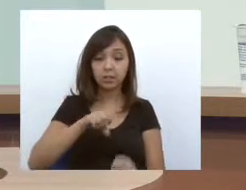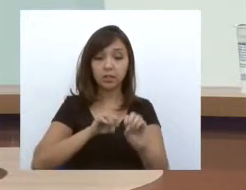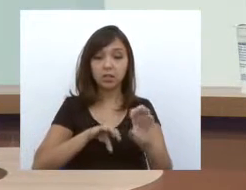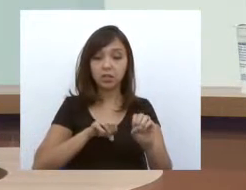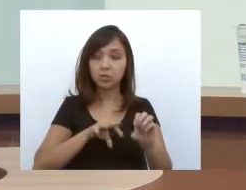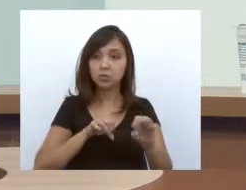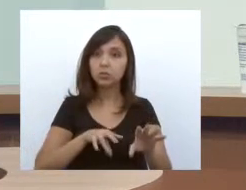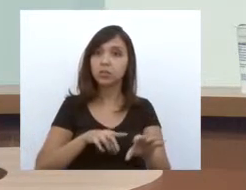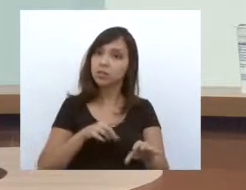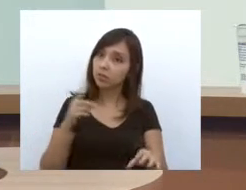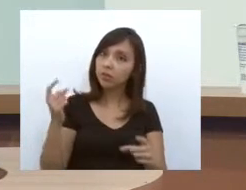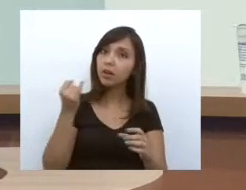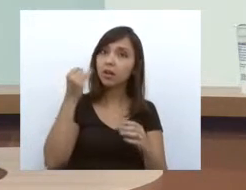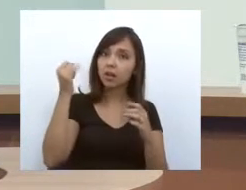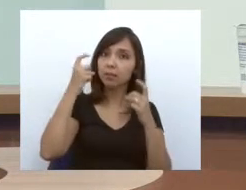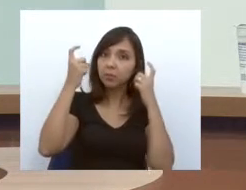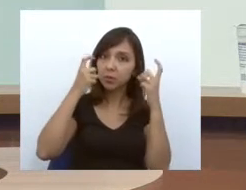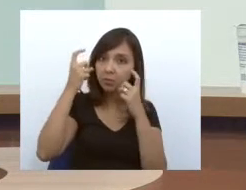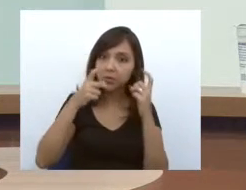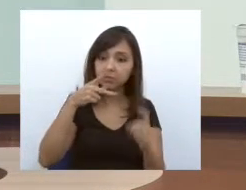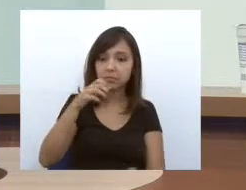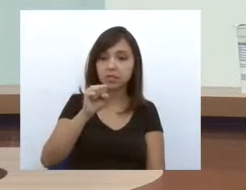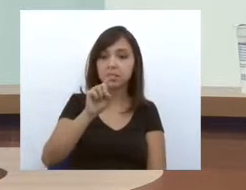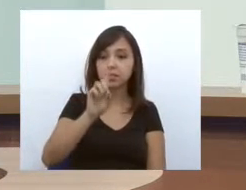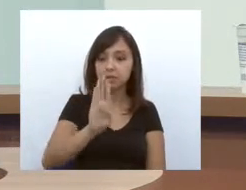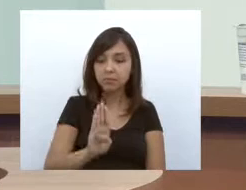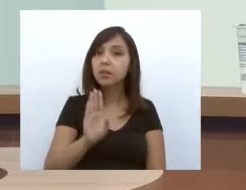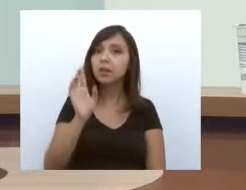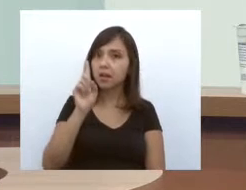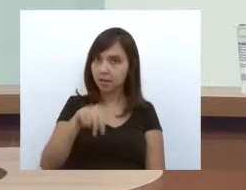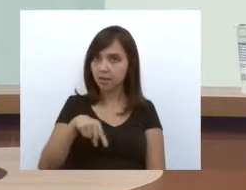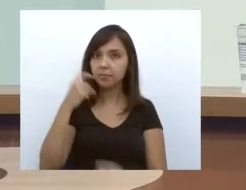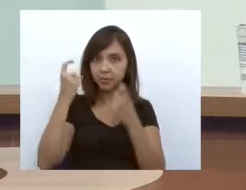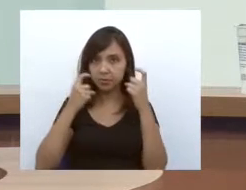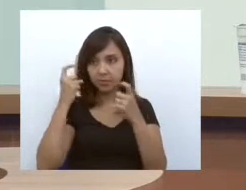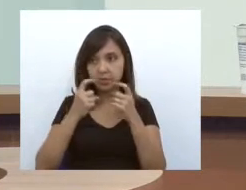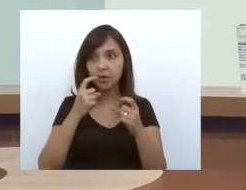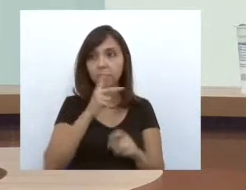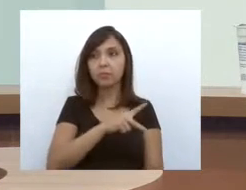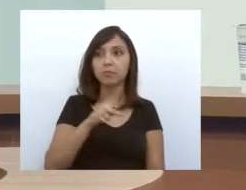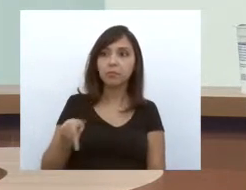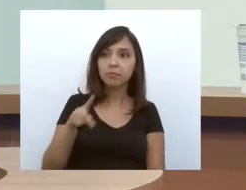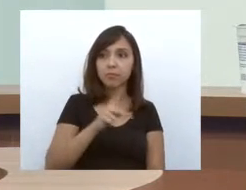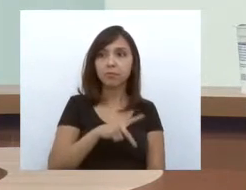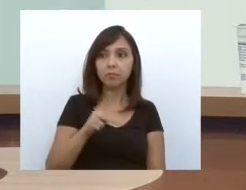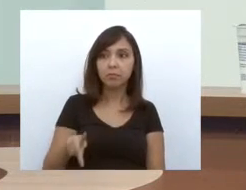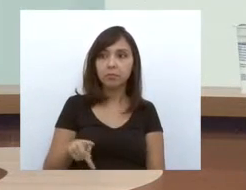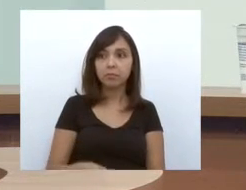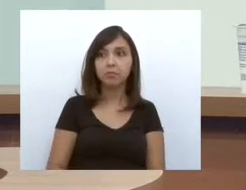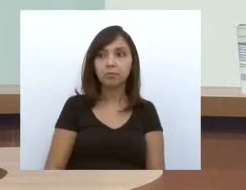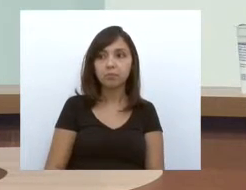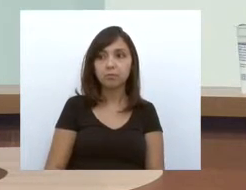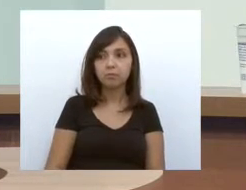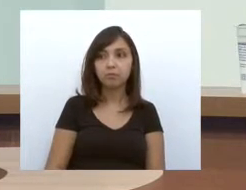educação é uma preocupação, sim, do PSDB. Os professores...